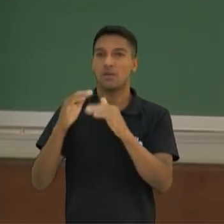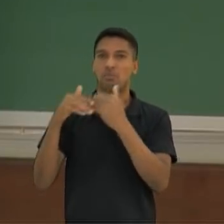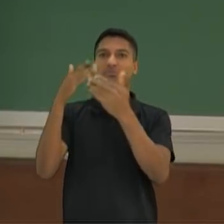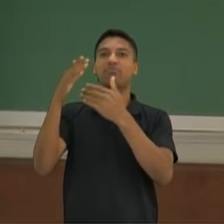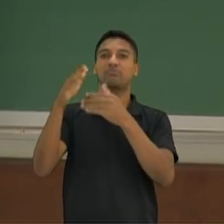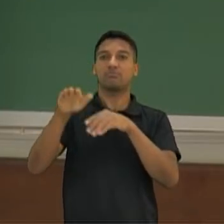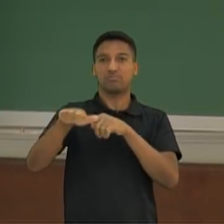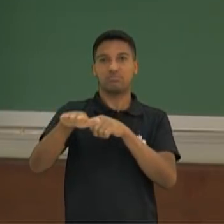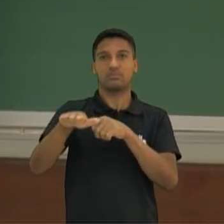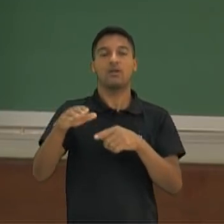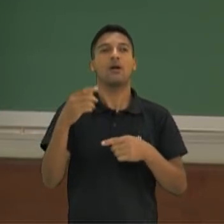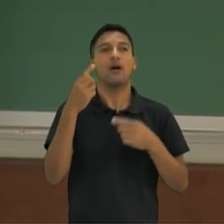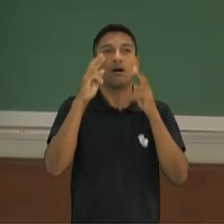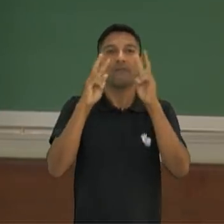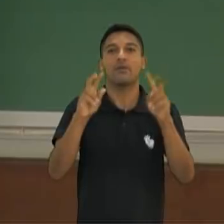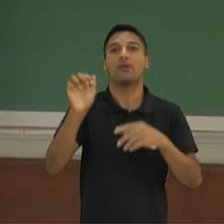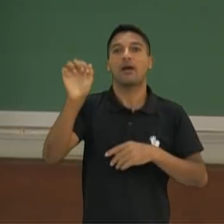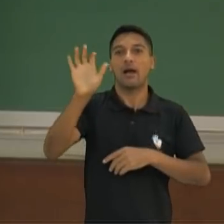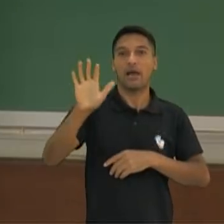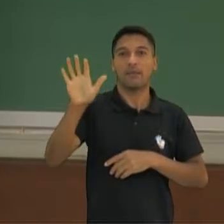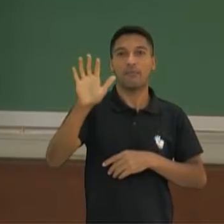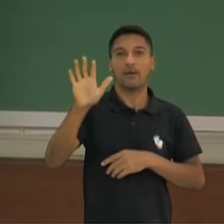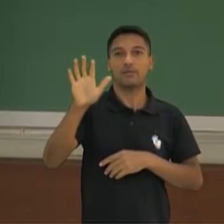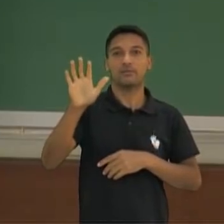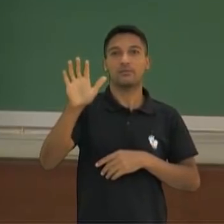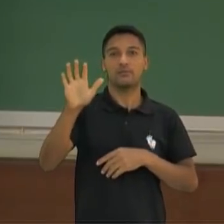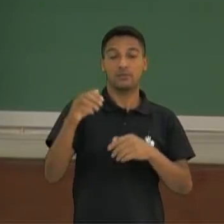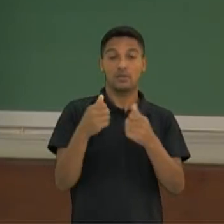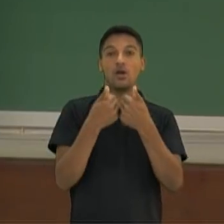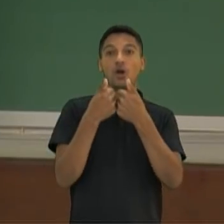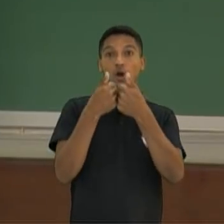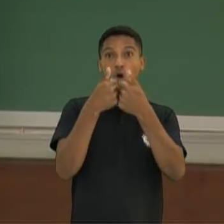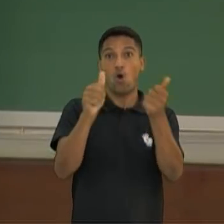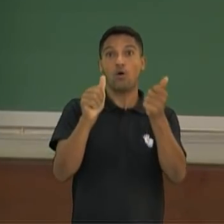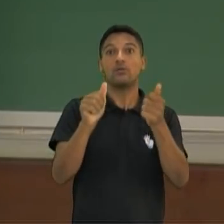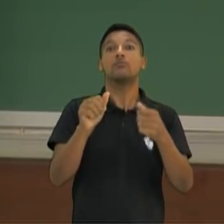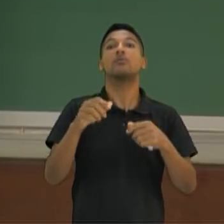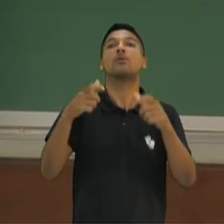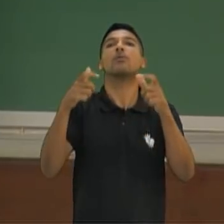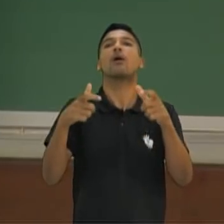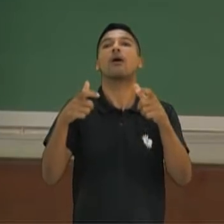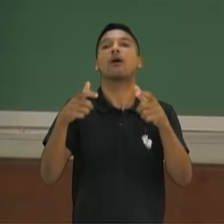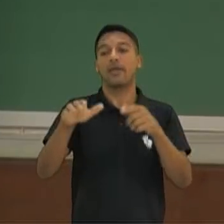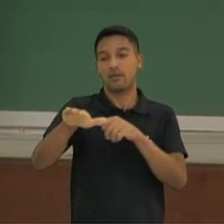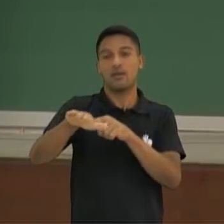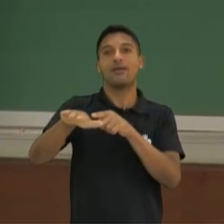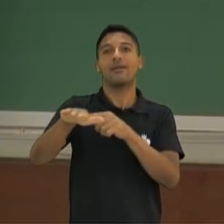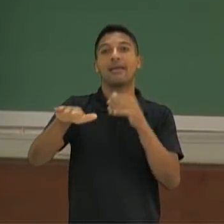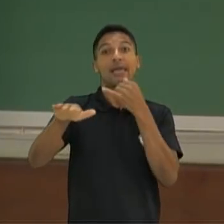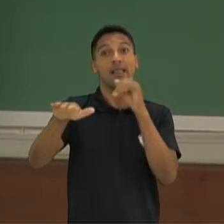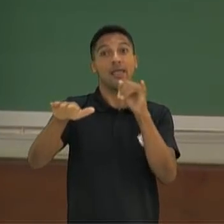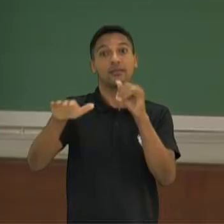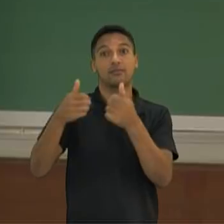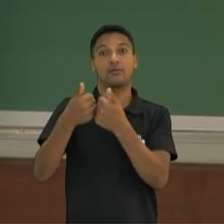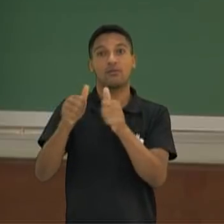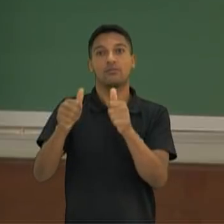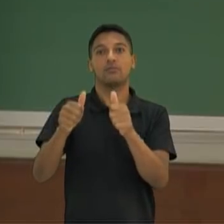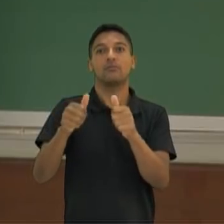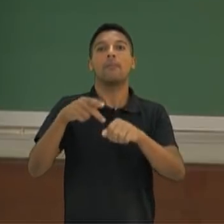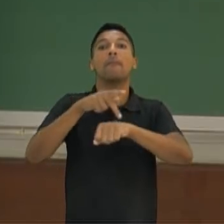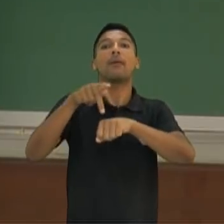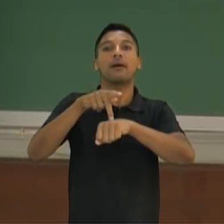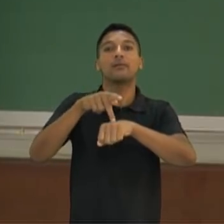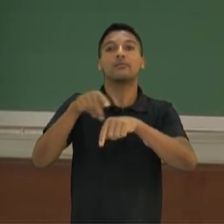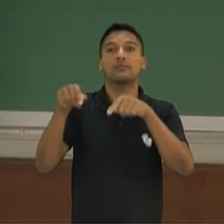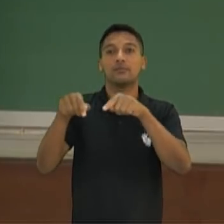ser utilizado na região da Costa Rica. Esse era o único ônibus a ser utilizado na Costa Rica. Já vemos em